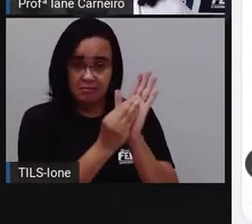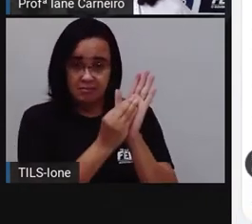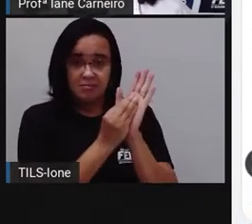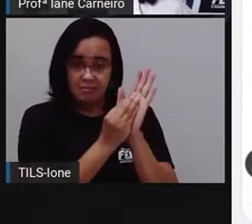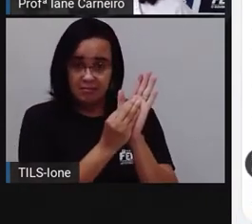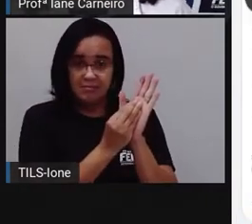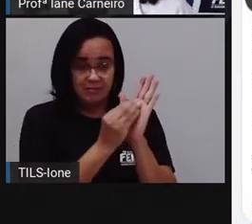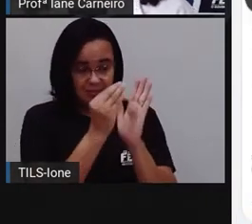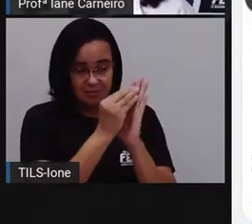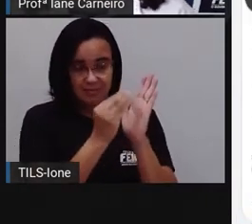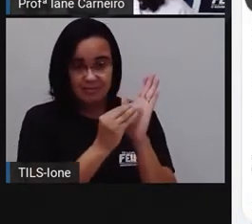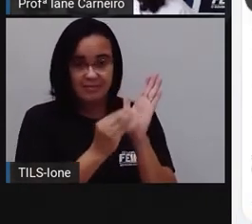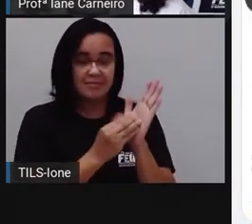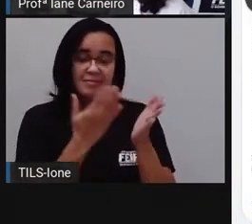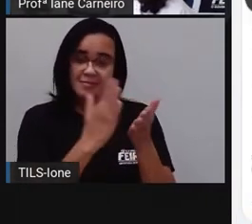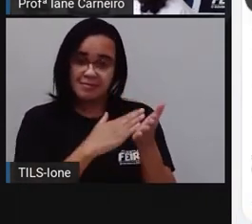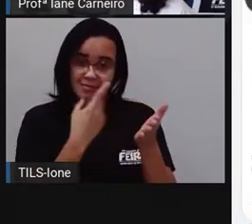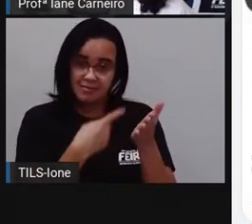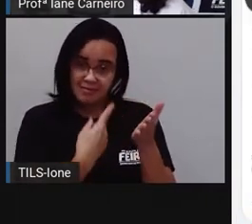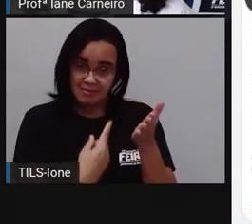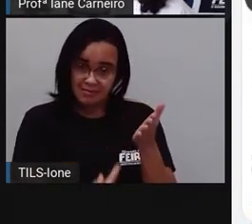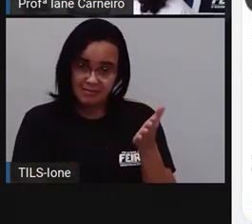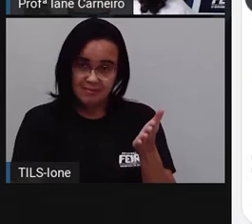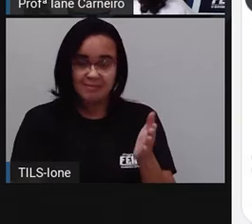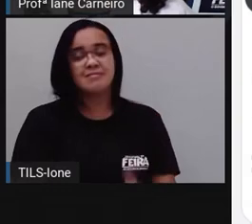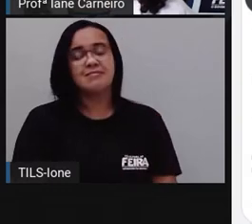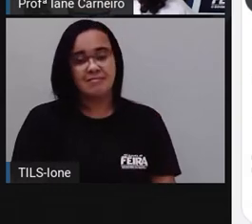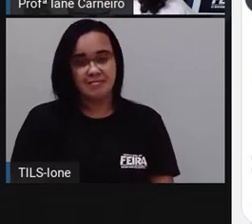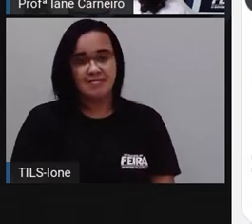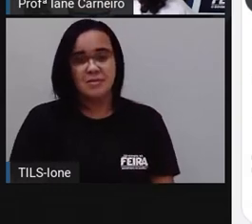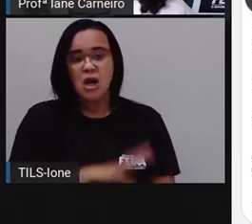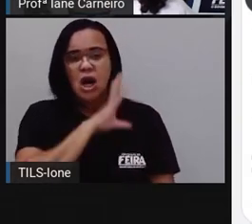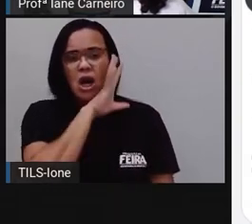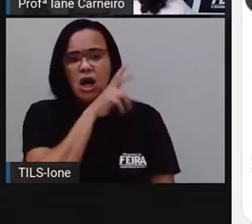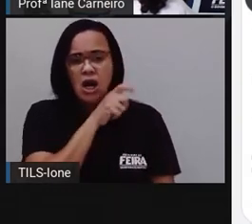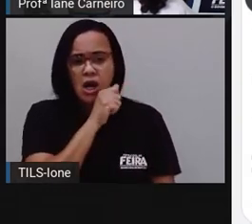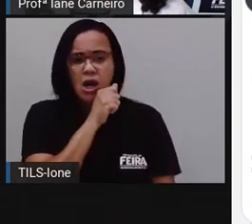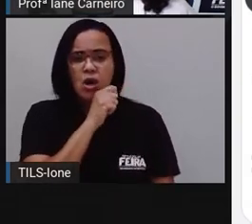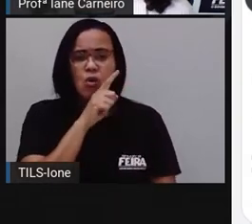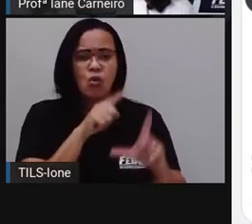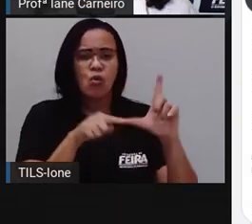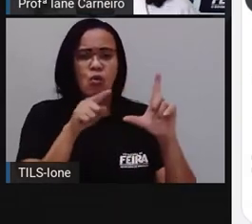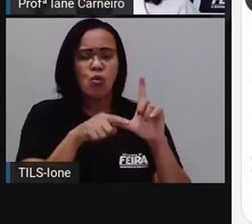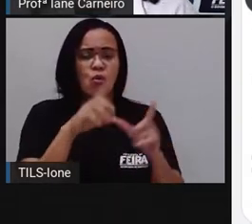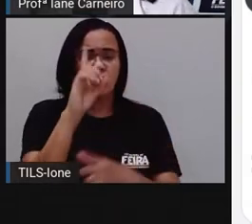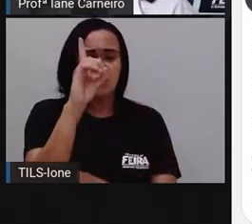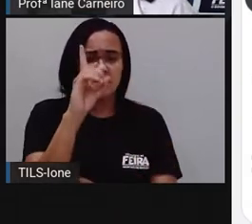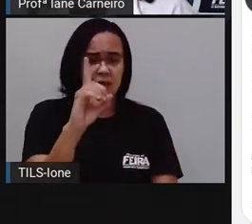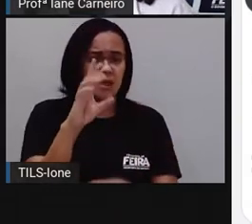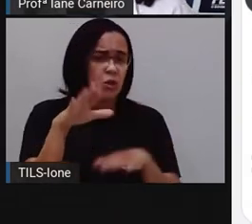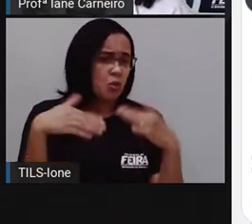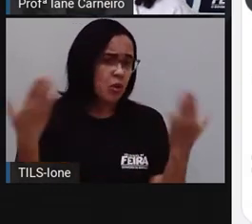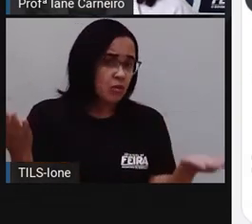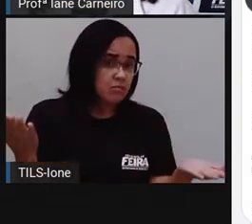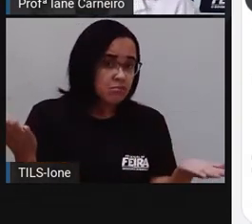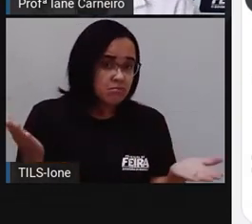caderno. Vamos escrever aqui o nome de um animal com a letra D, certo?